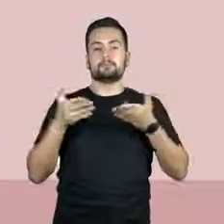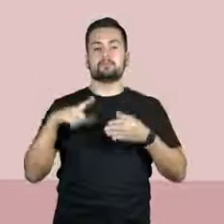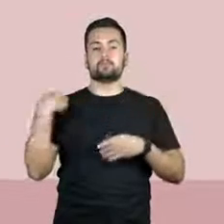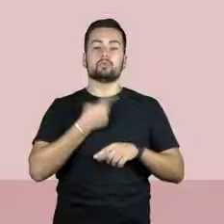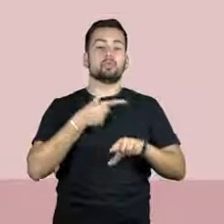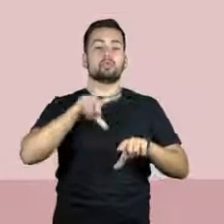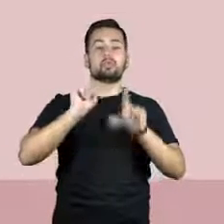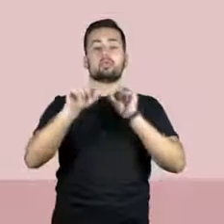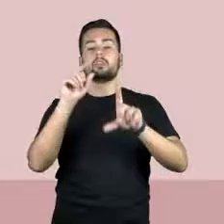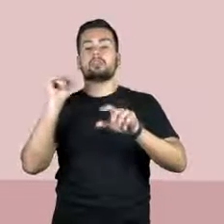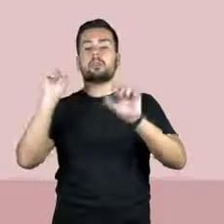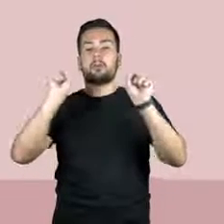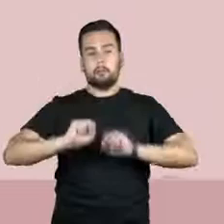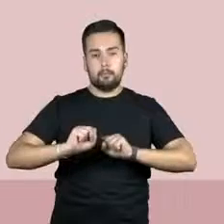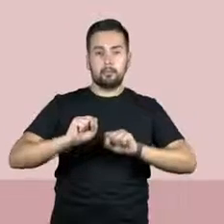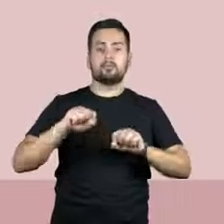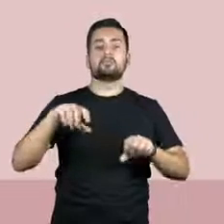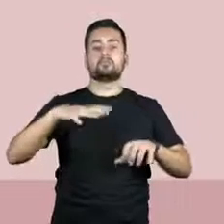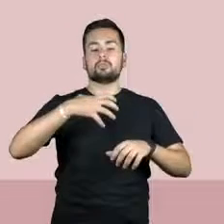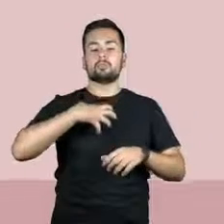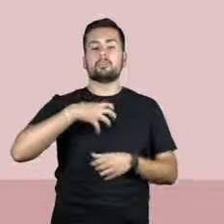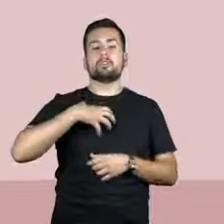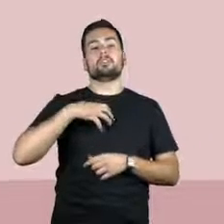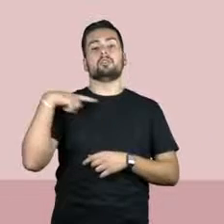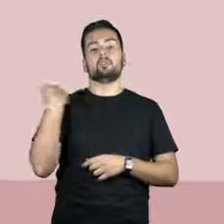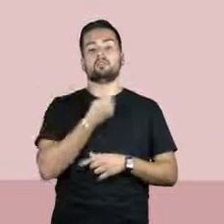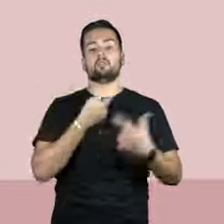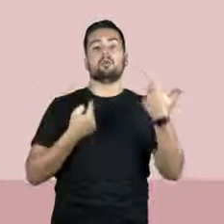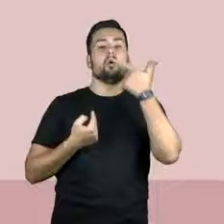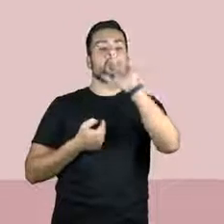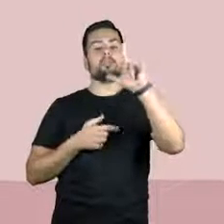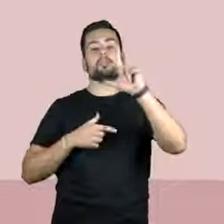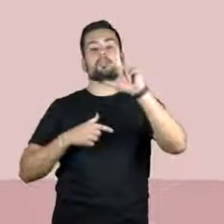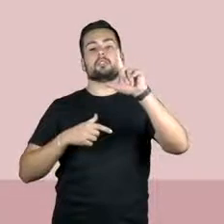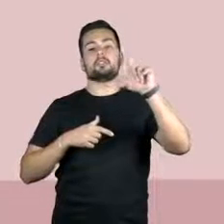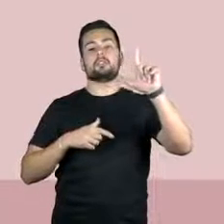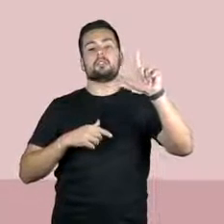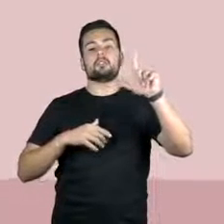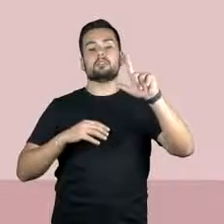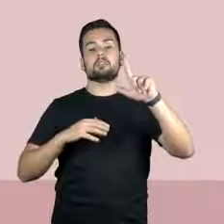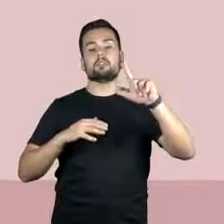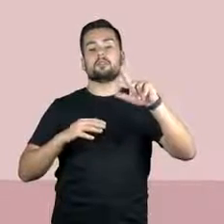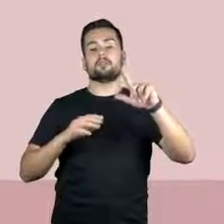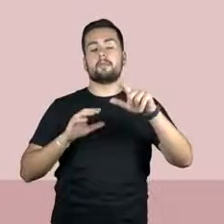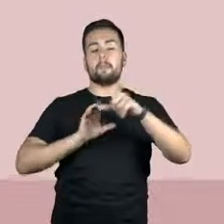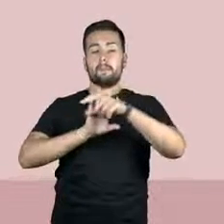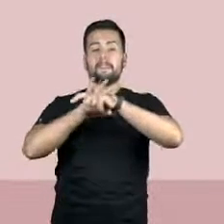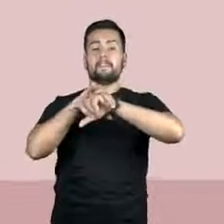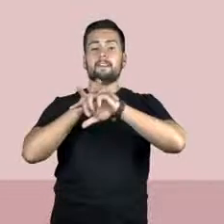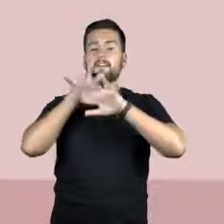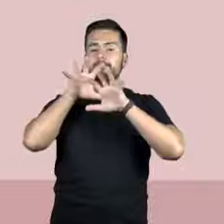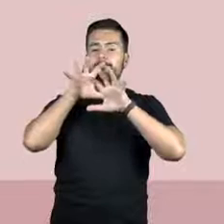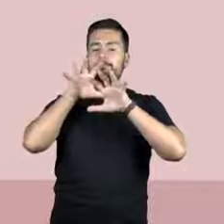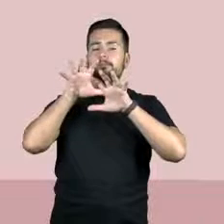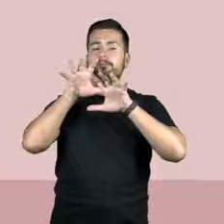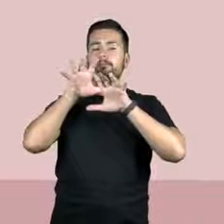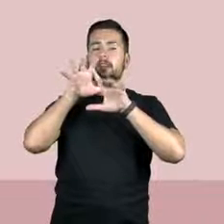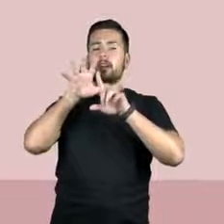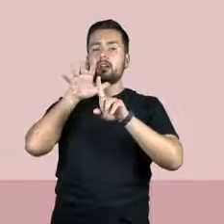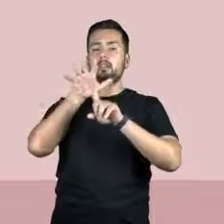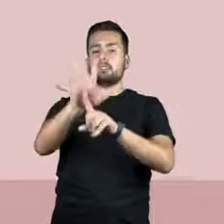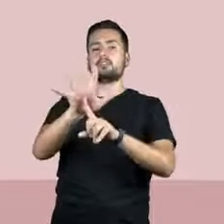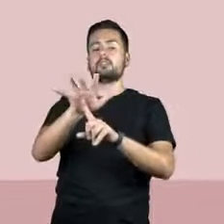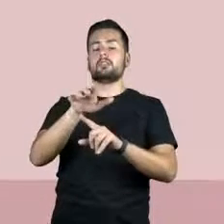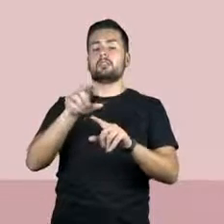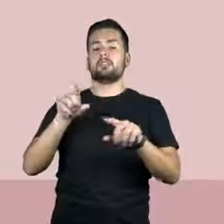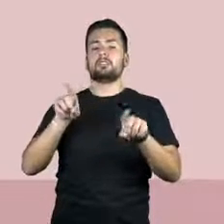definir situações onde a gente consiga forçar esse fator de segurança a ser aceitável pela norma,